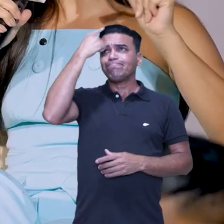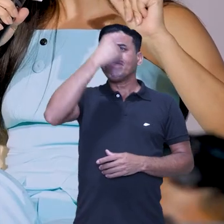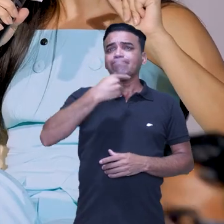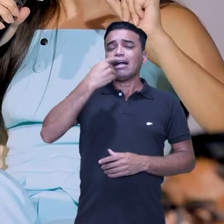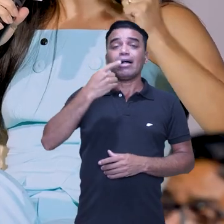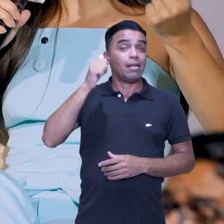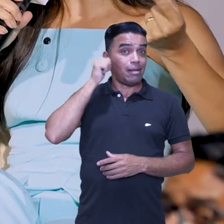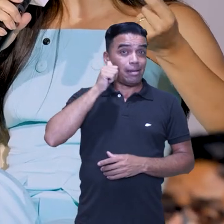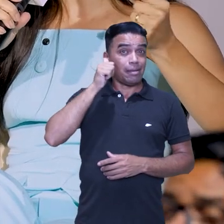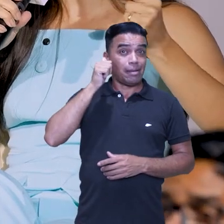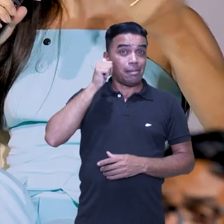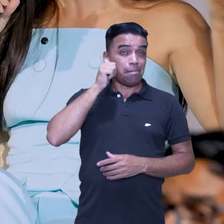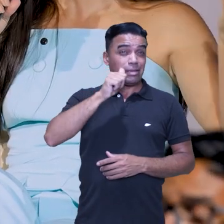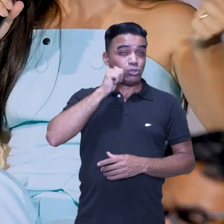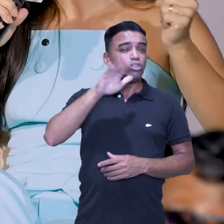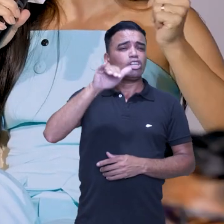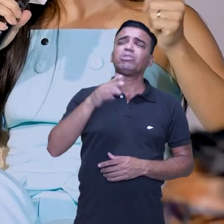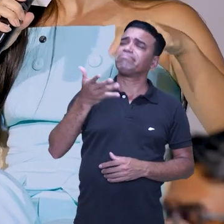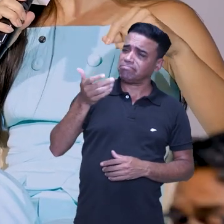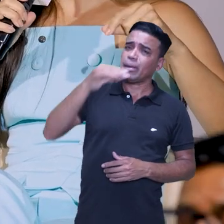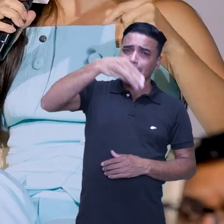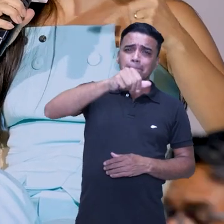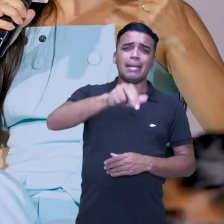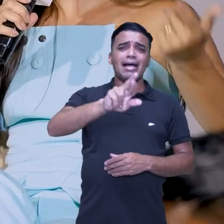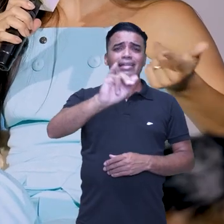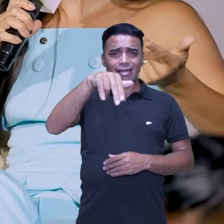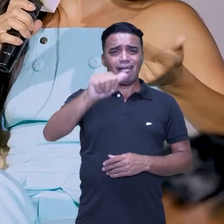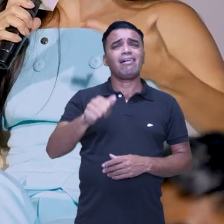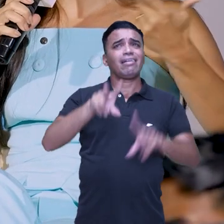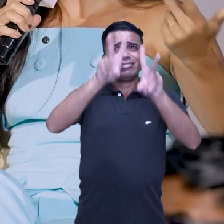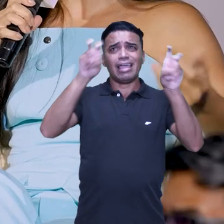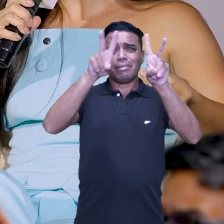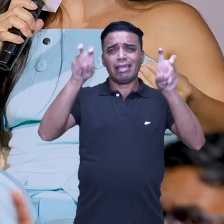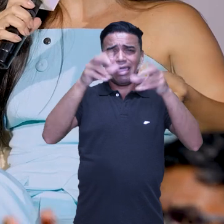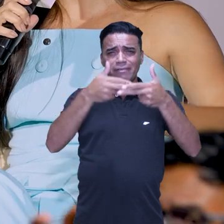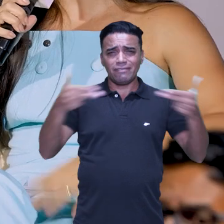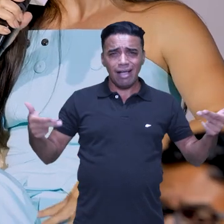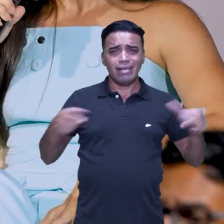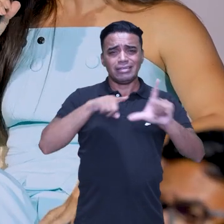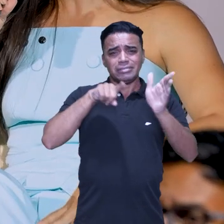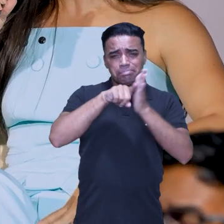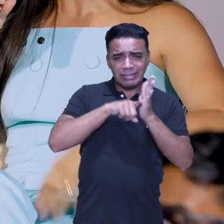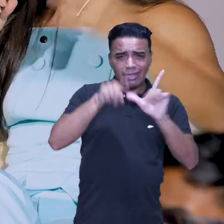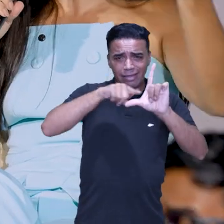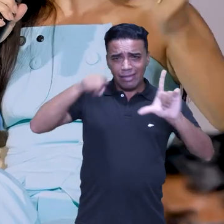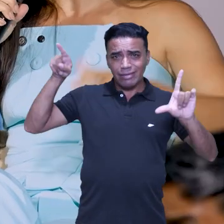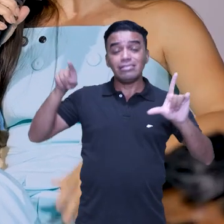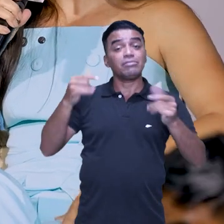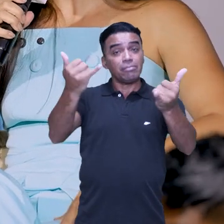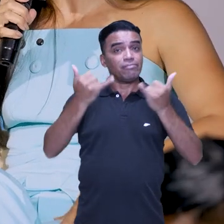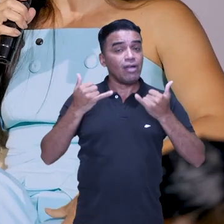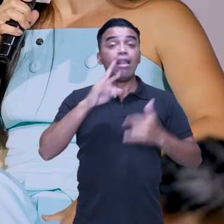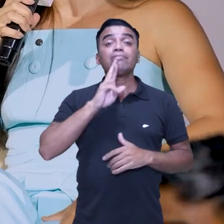uma ouvinte me questionou, e ela falou: tá, Mariana, você aborda tantos temas, traz tantos índices, eu quero que você me